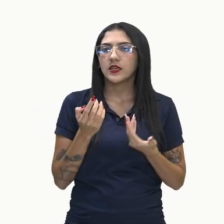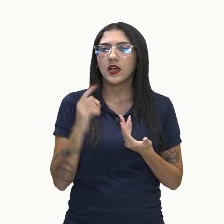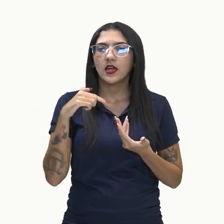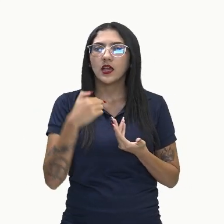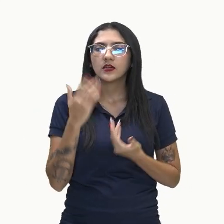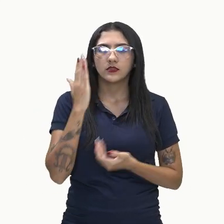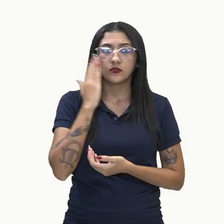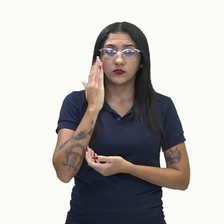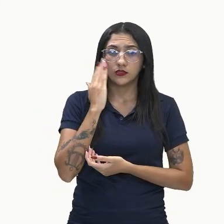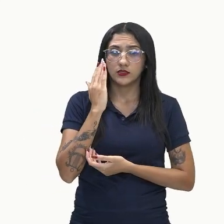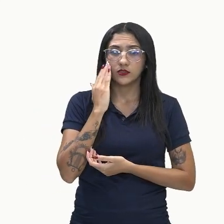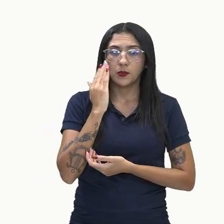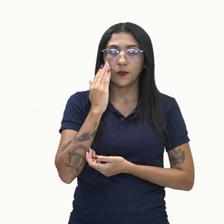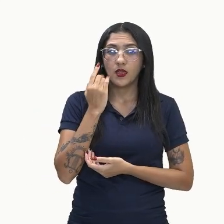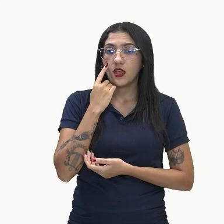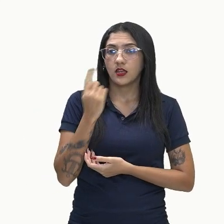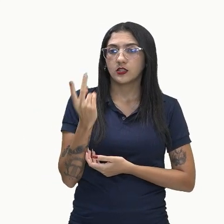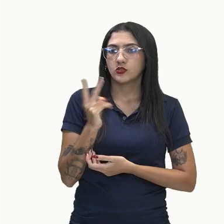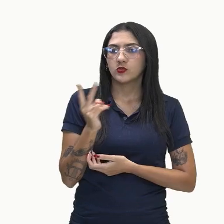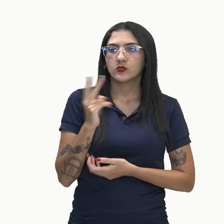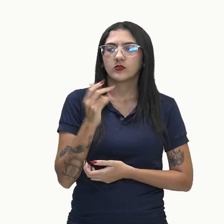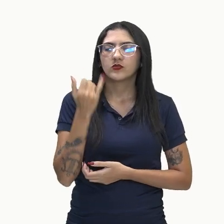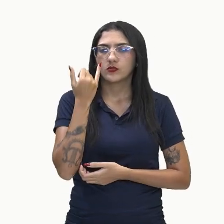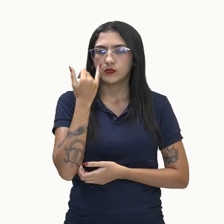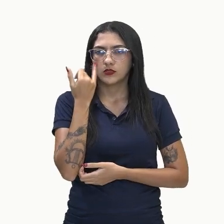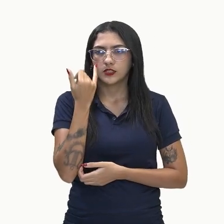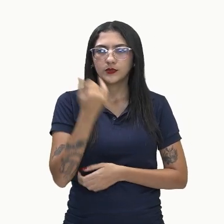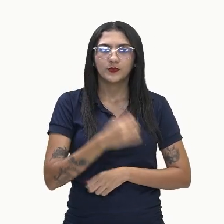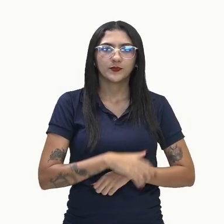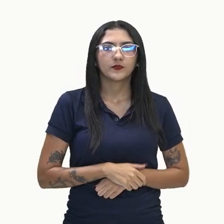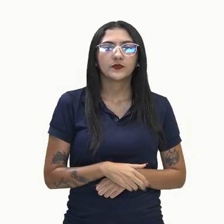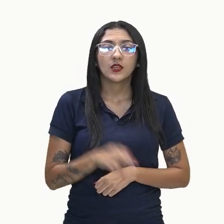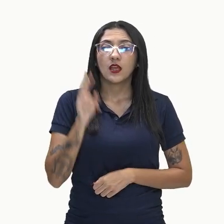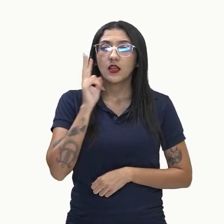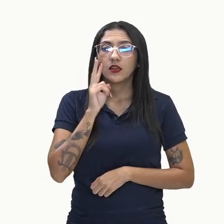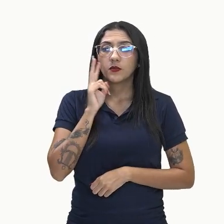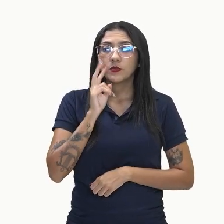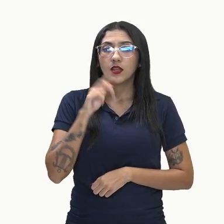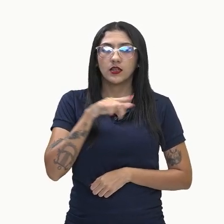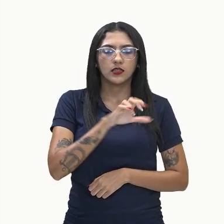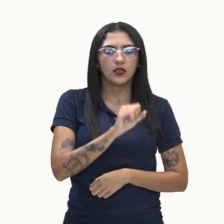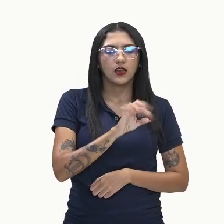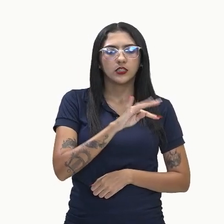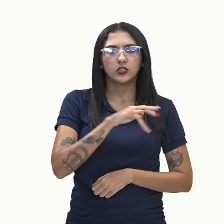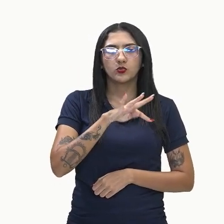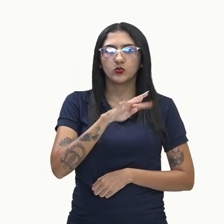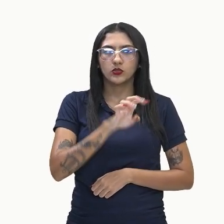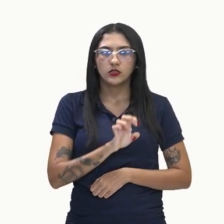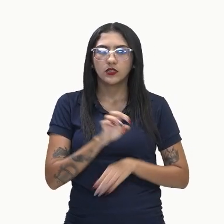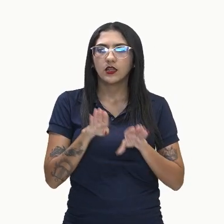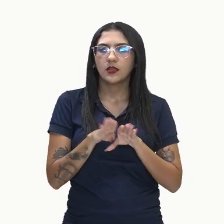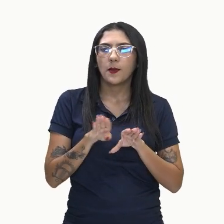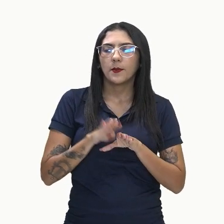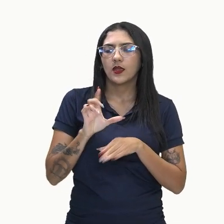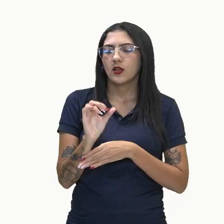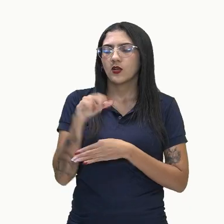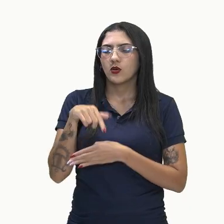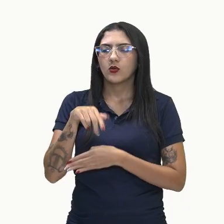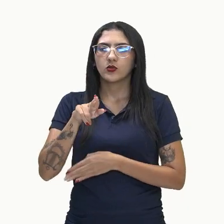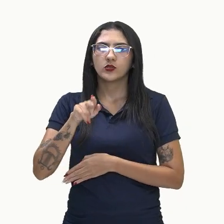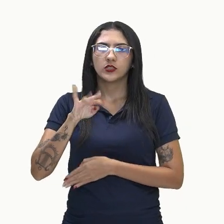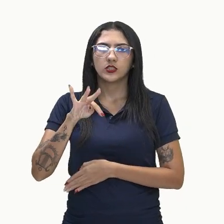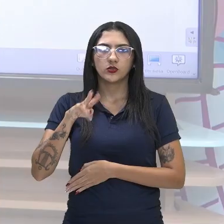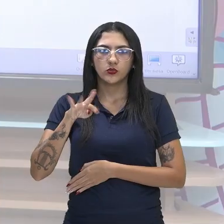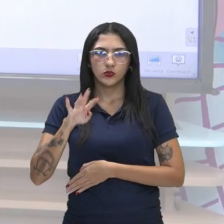minha latitude e na minha longitude. Lembrando que essa latitude e essa longitude, elas vão